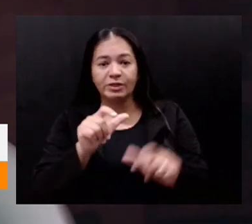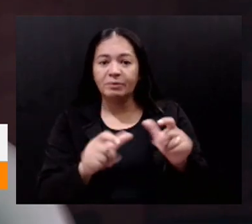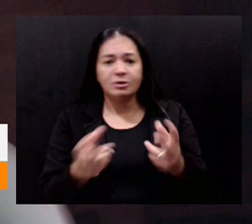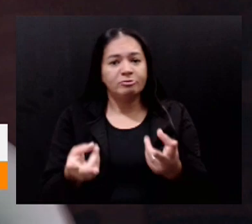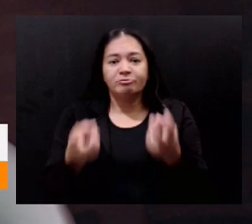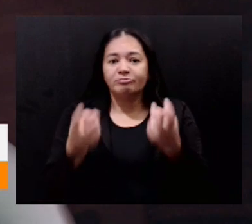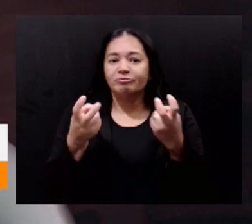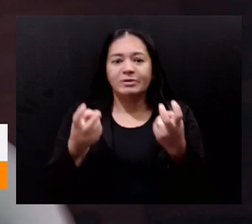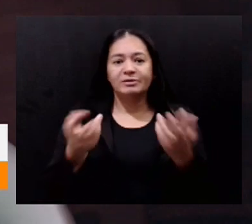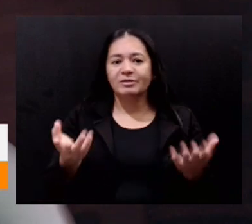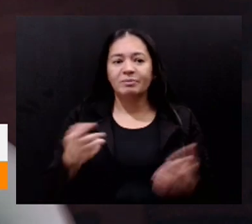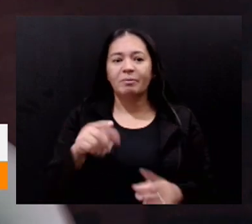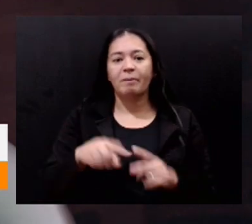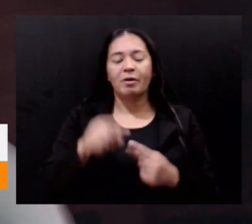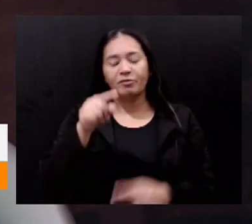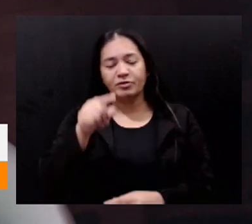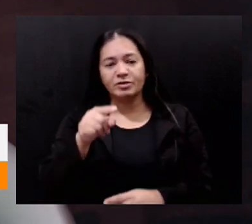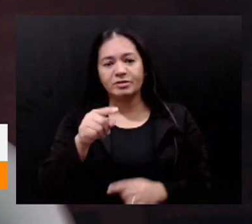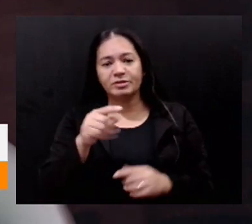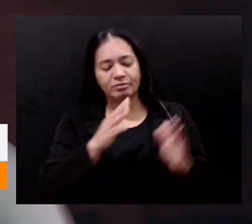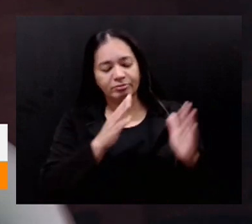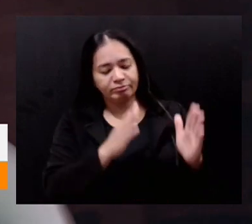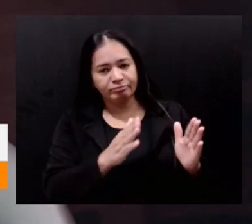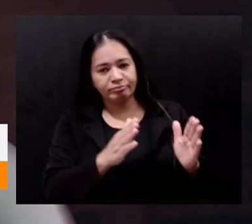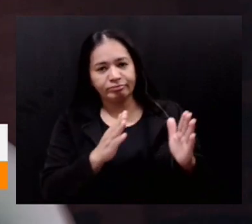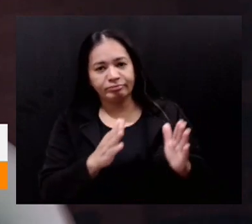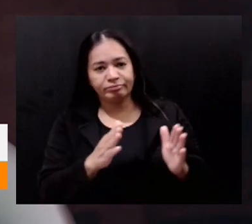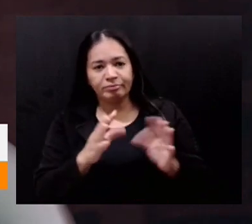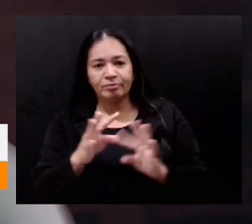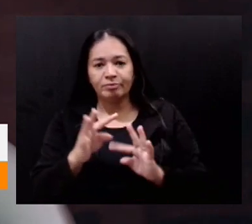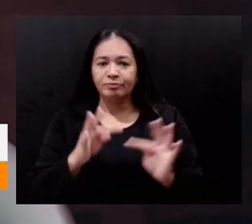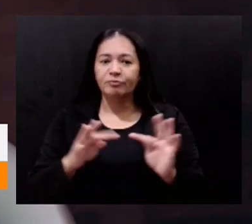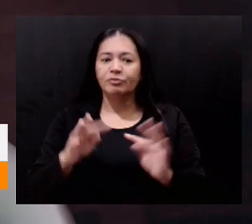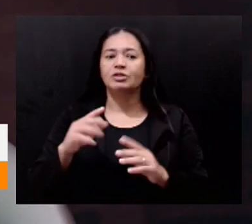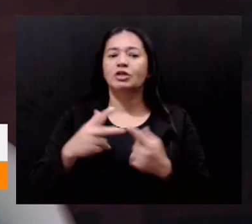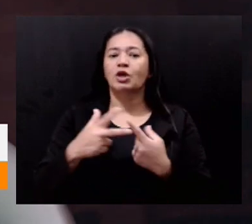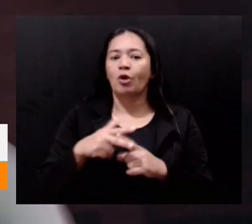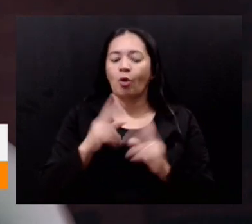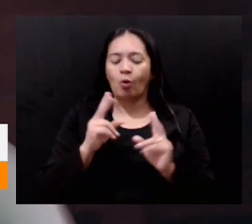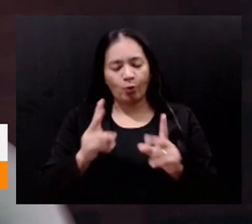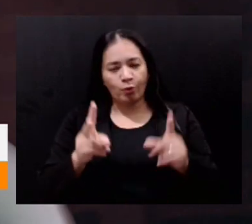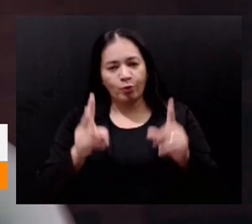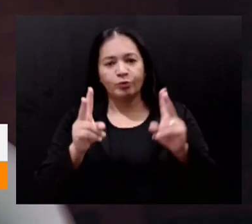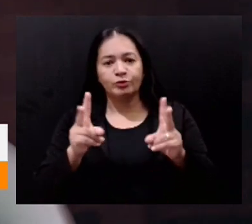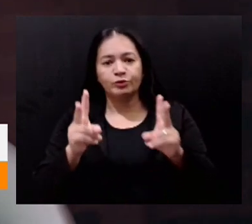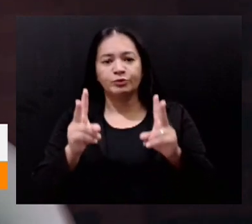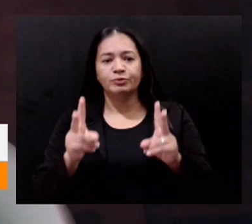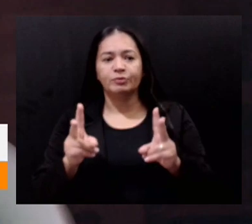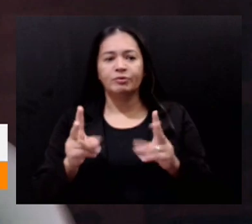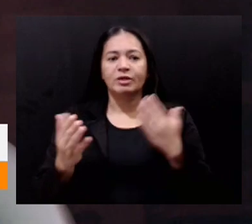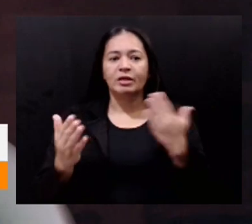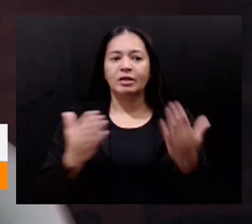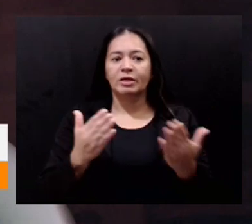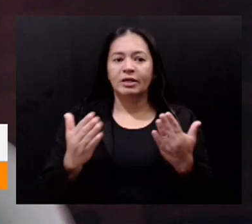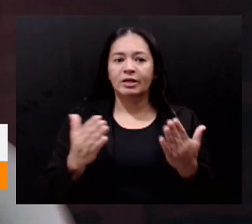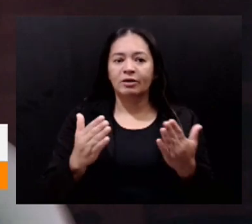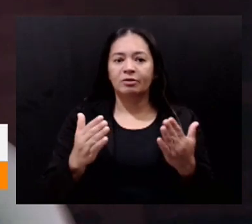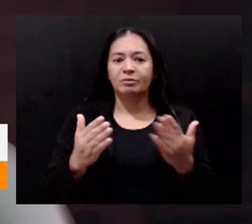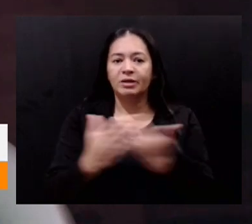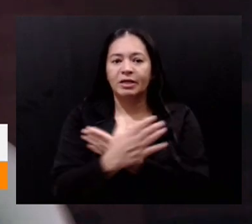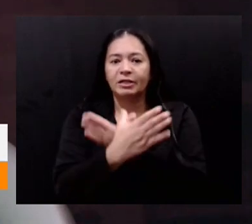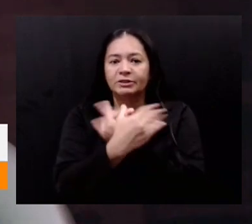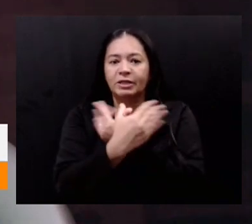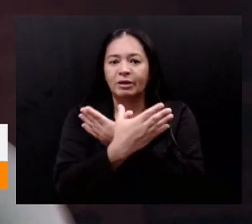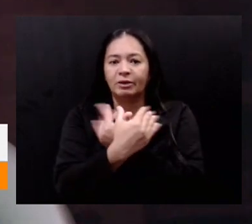fazendo o seu processo terapêutico, você vai fazendo essa manutenção. Você vai criando, é que nem as asas das borboletas, né? Quando Uhum. você sai do casulo,